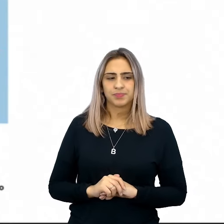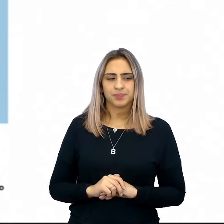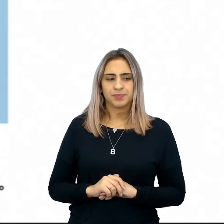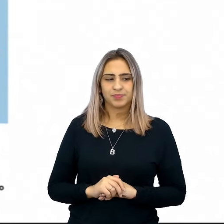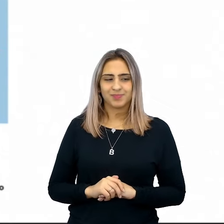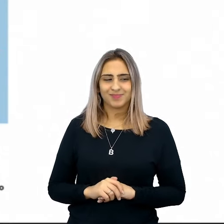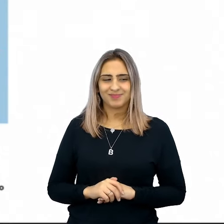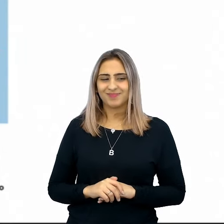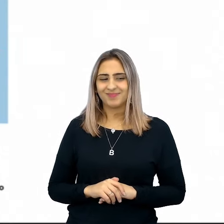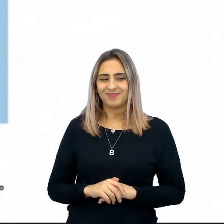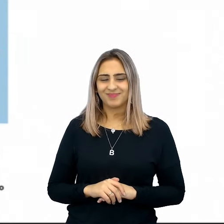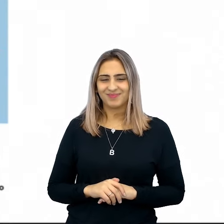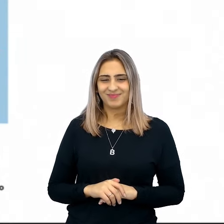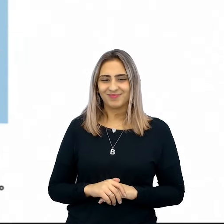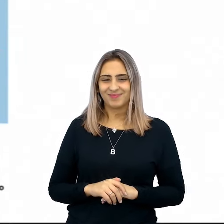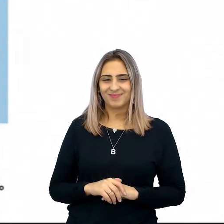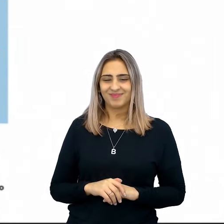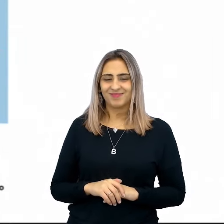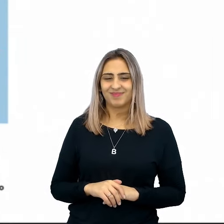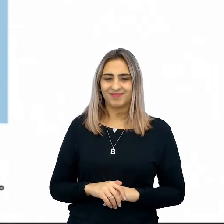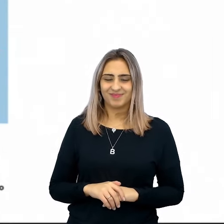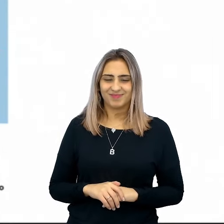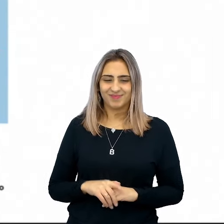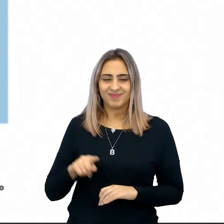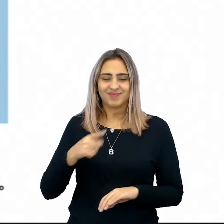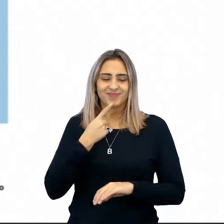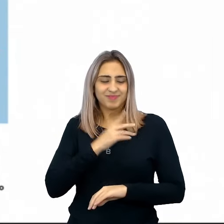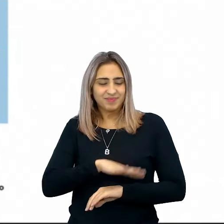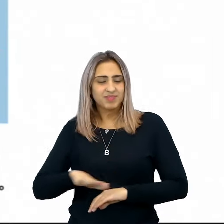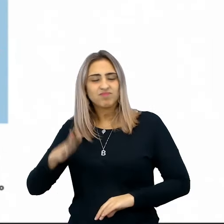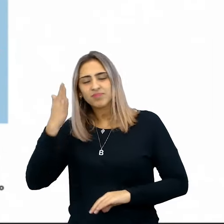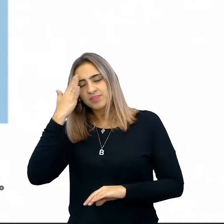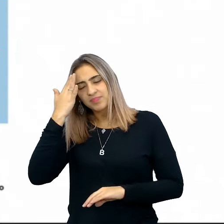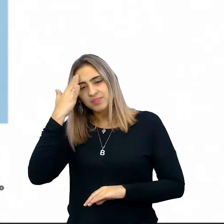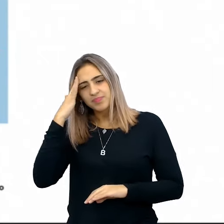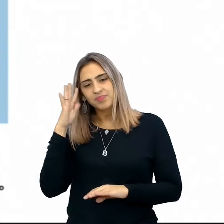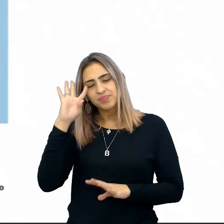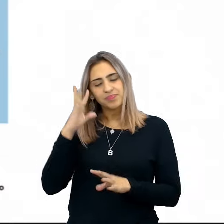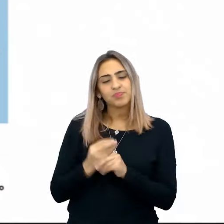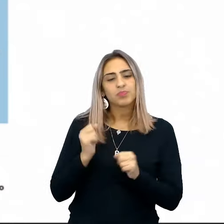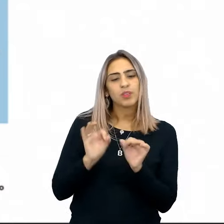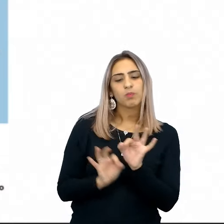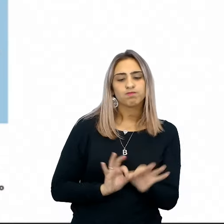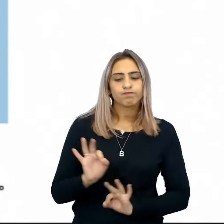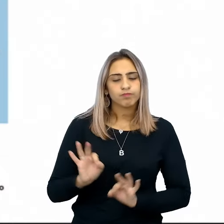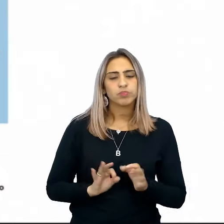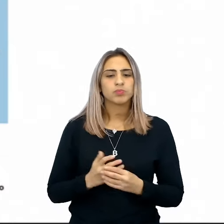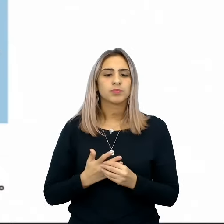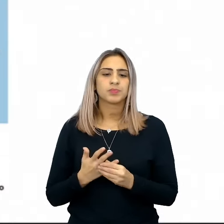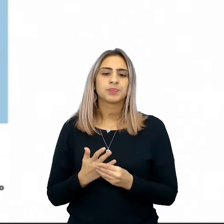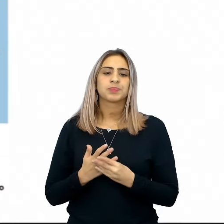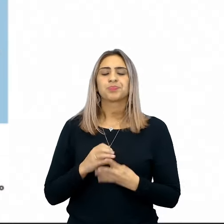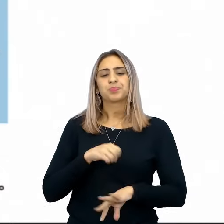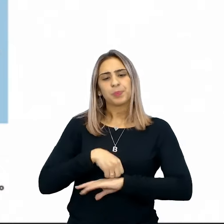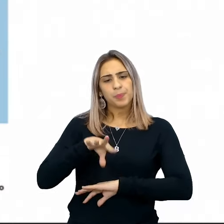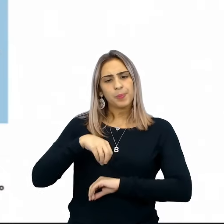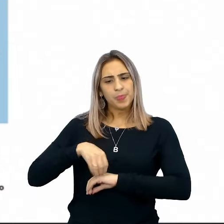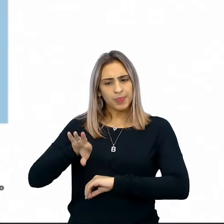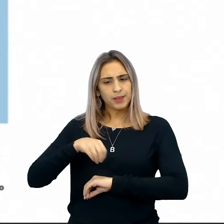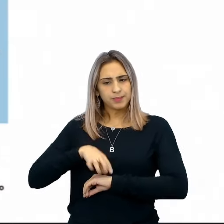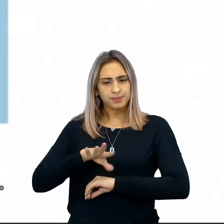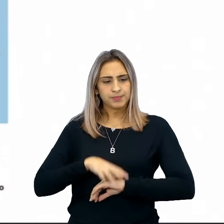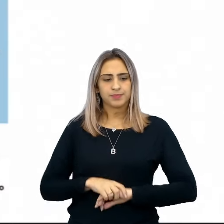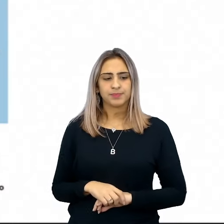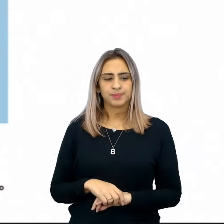você pode, né, analisar como que as crianças estão e poder organizar. Então, a gente trouxe uma sugestão